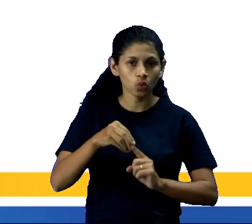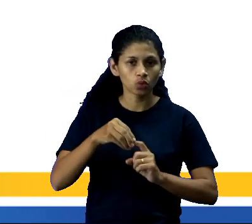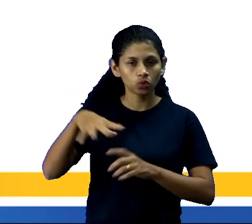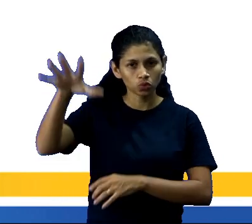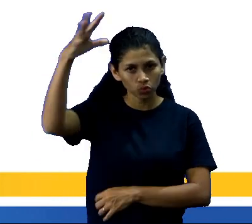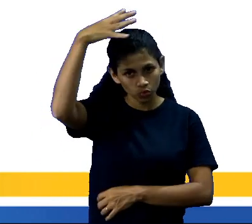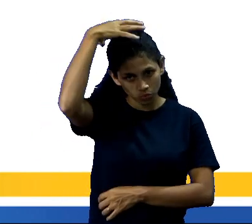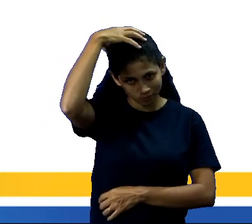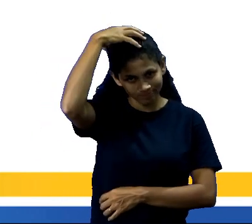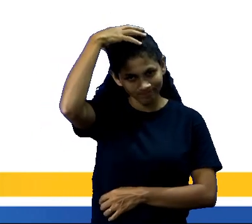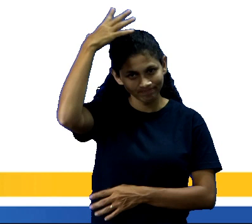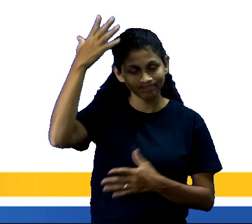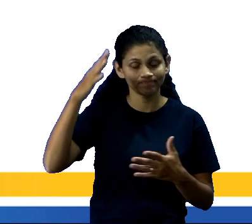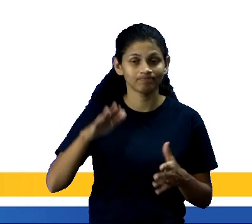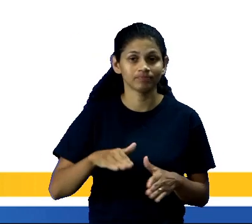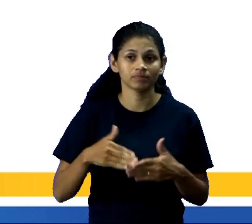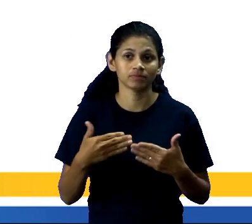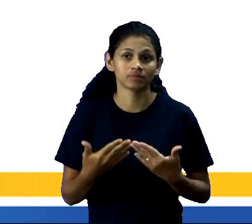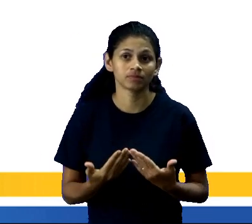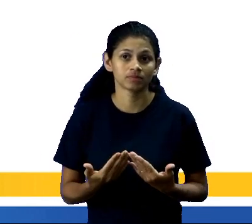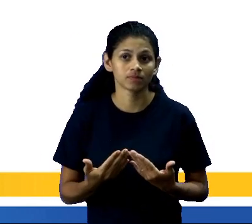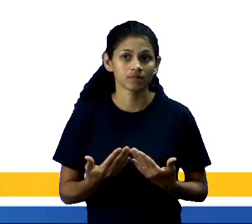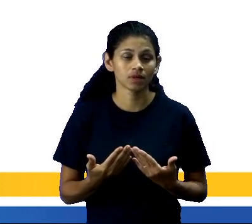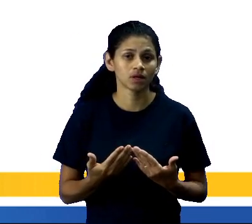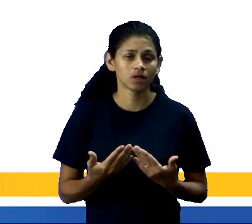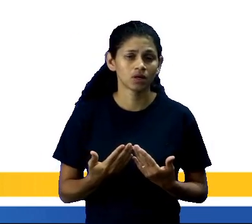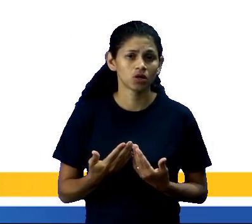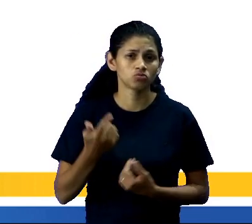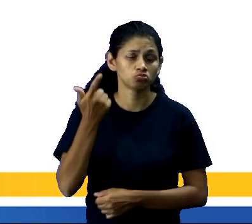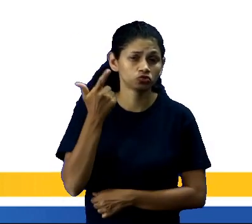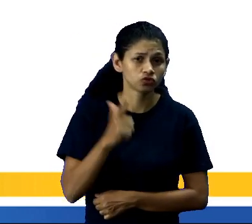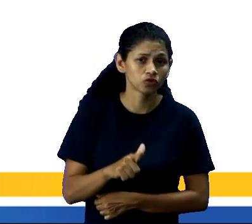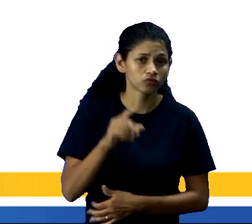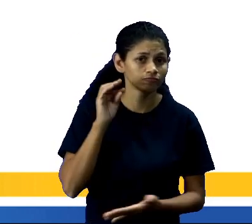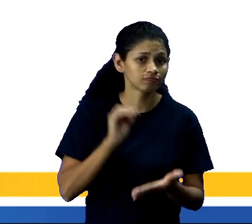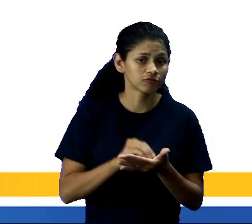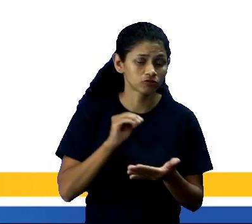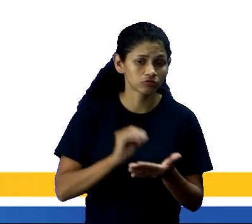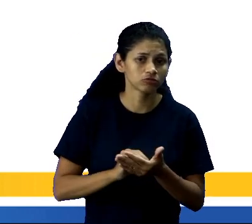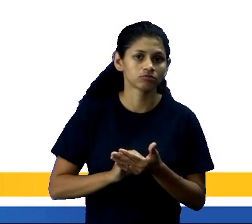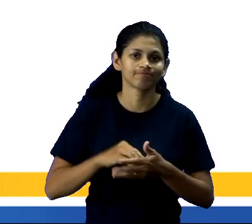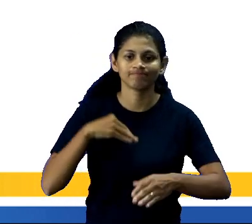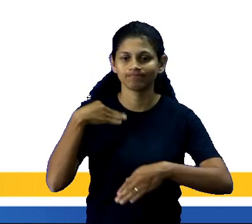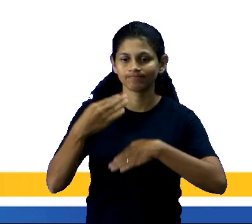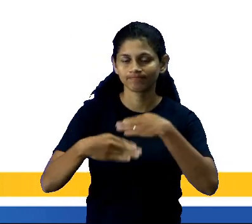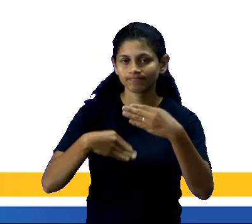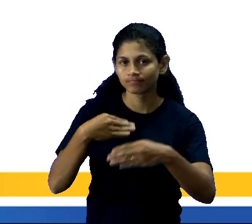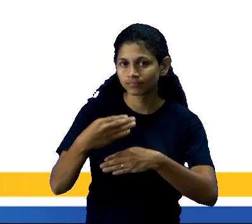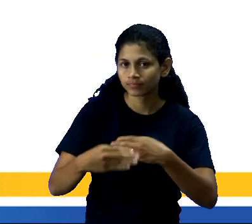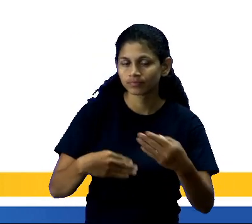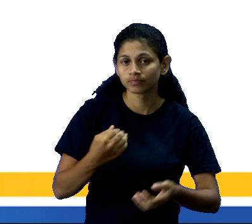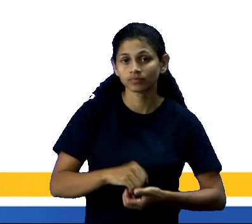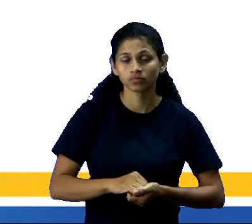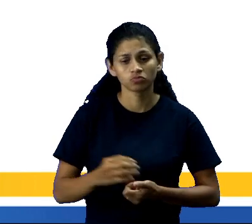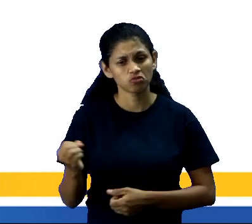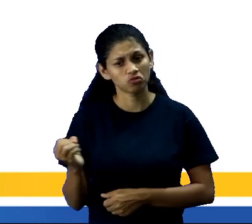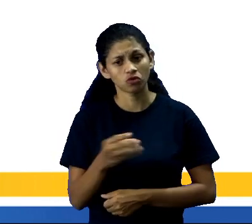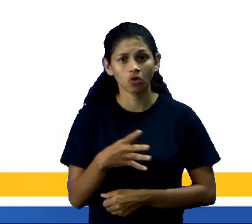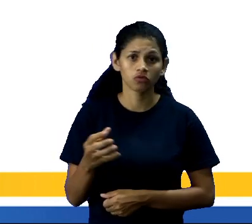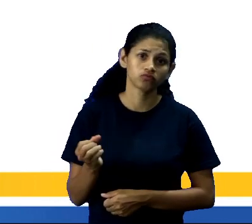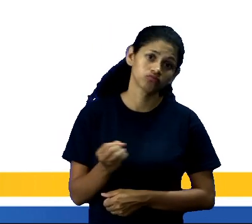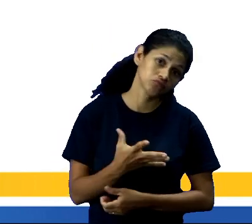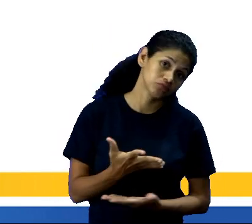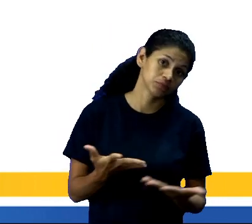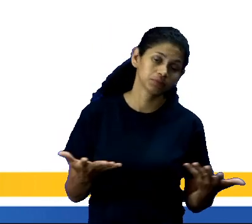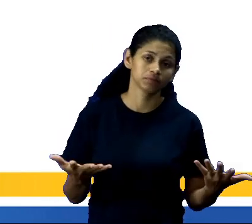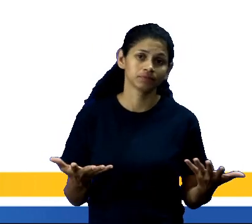falar mais sobre quanto Maxon estava no trono, e de novo faltou o desenvolvimento. Bem, boa sorte, nova